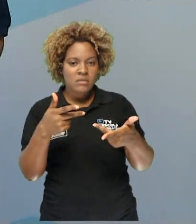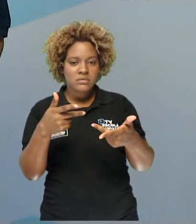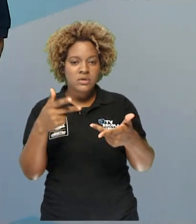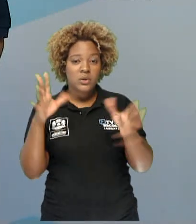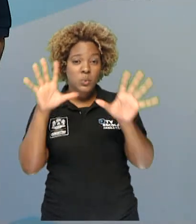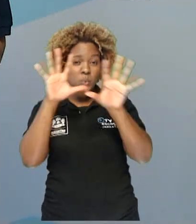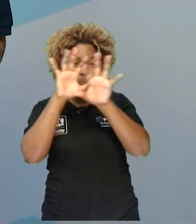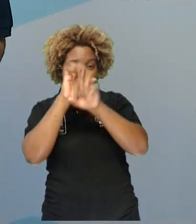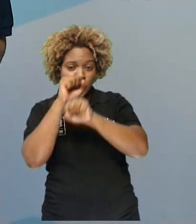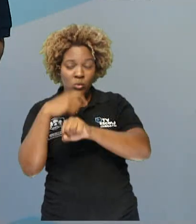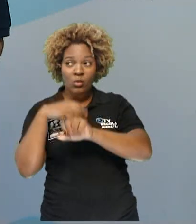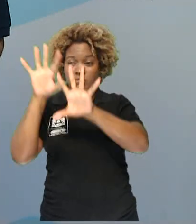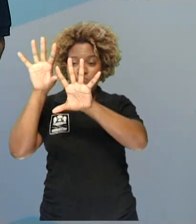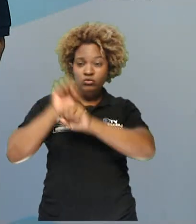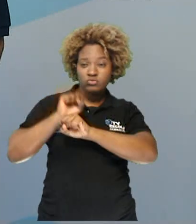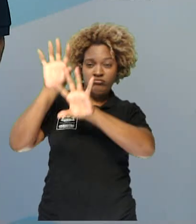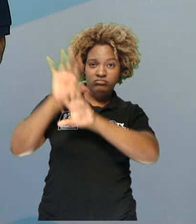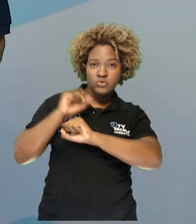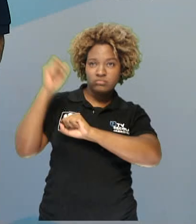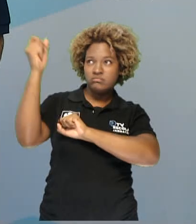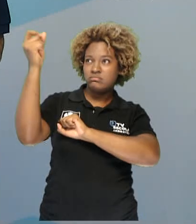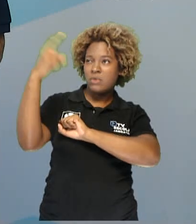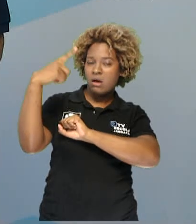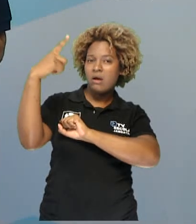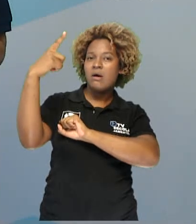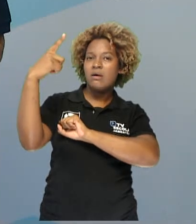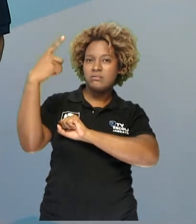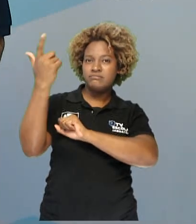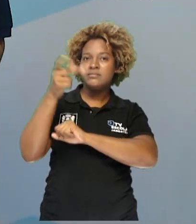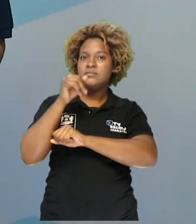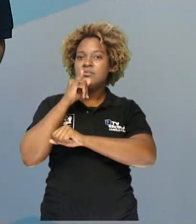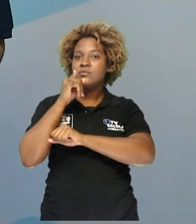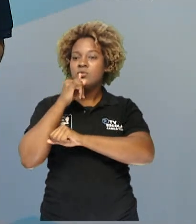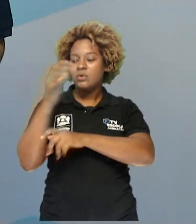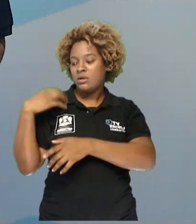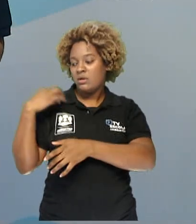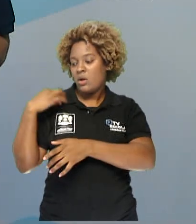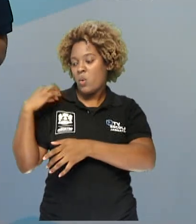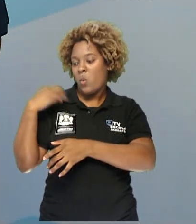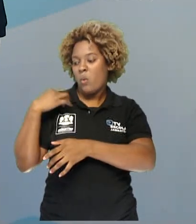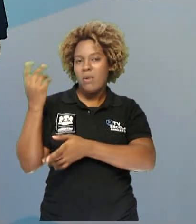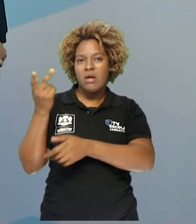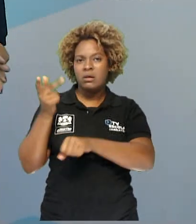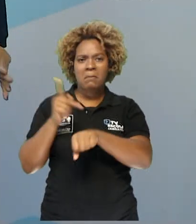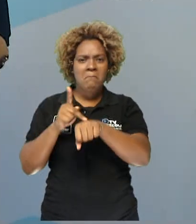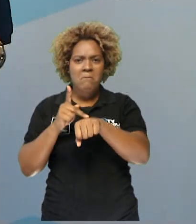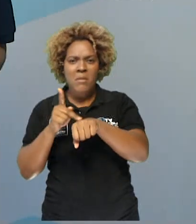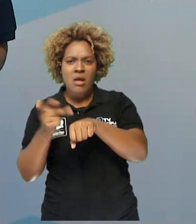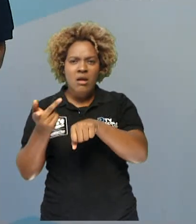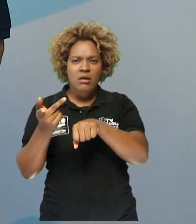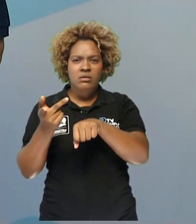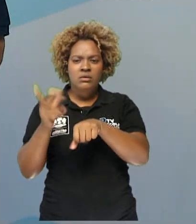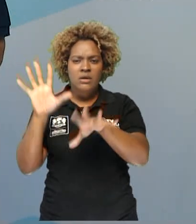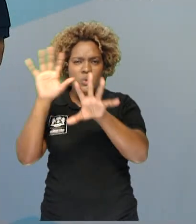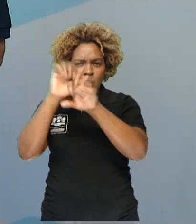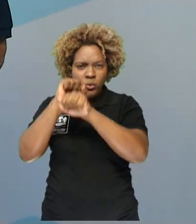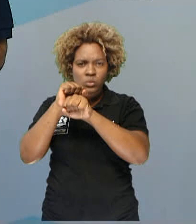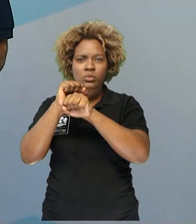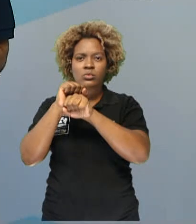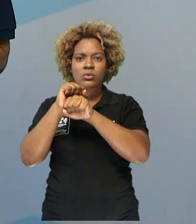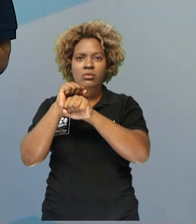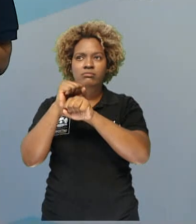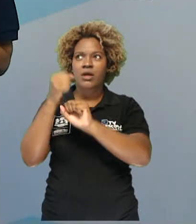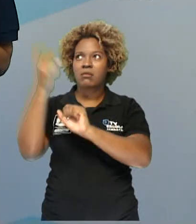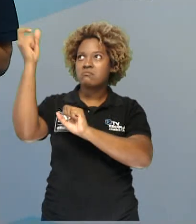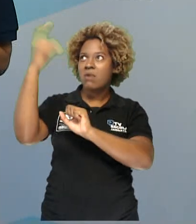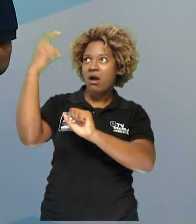luz do Sol, fazendo como, por exemplo, que as roupas escuras expostas ao Sol se tornem mais quentes.